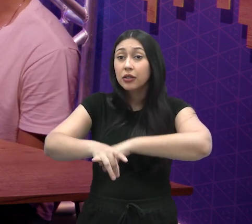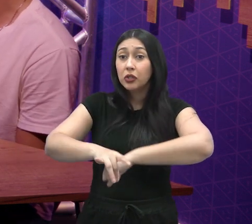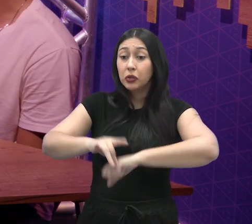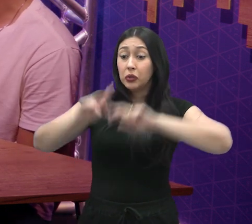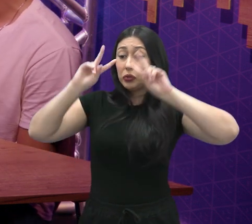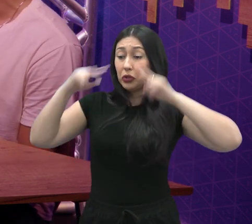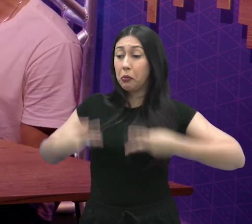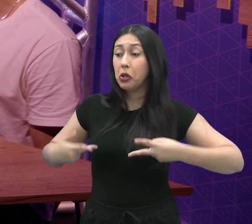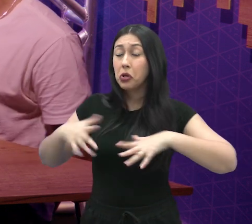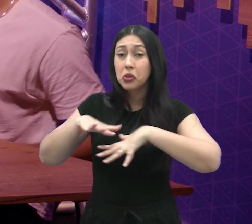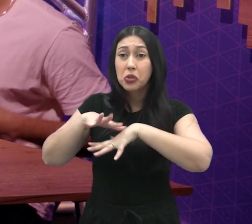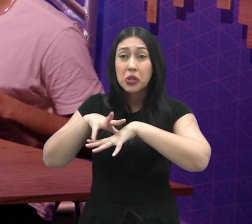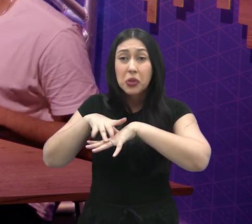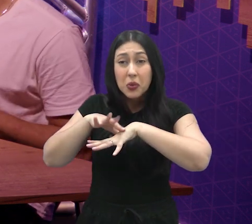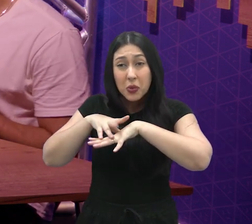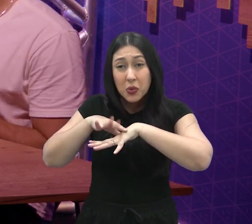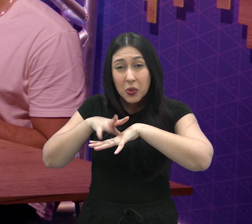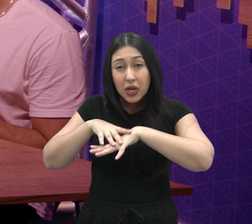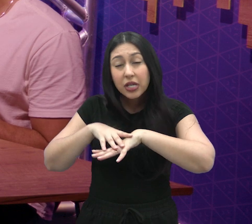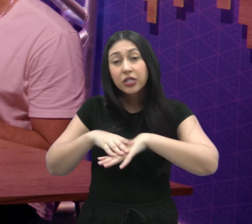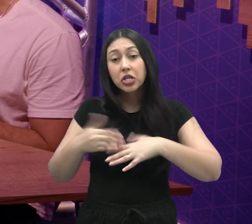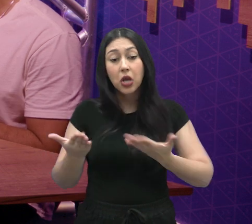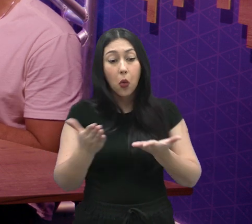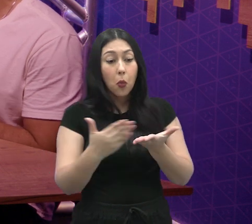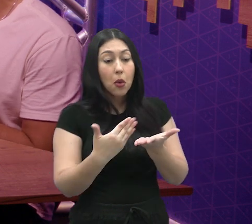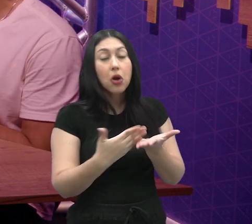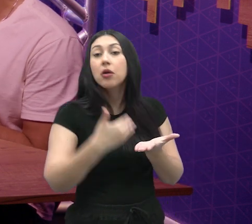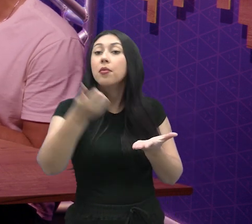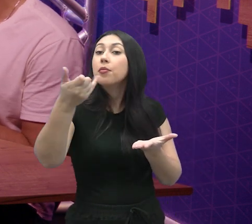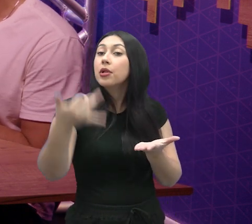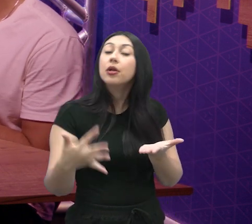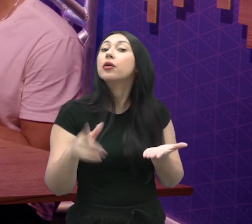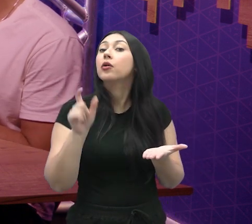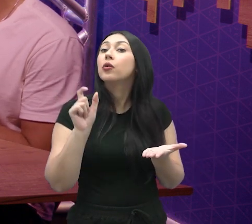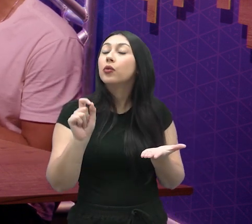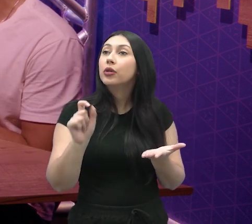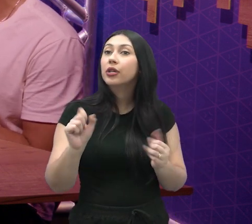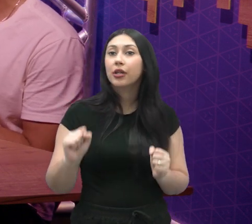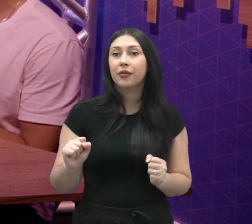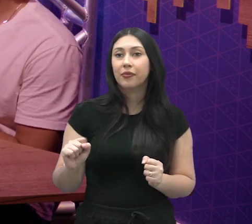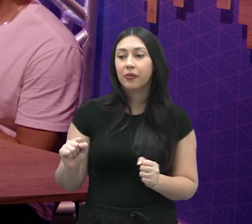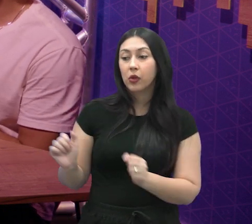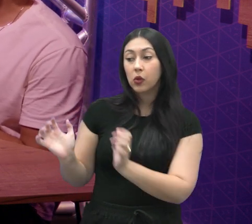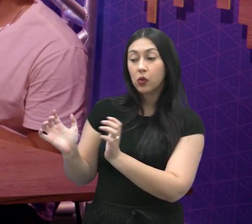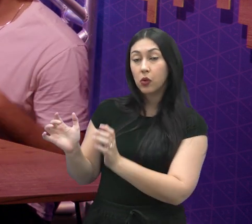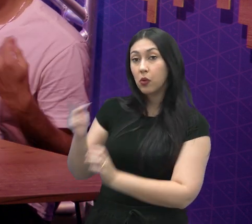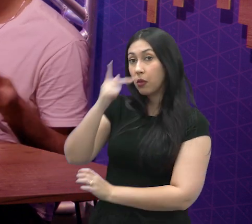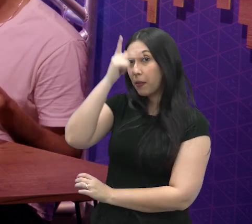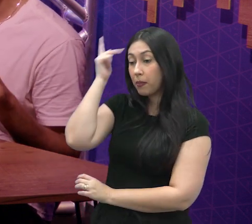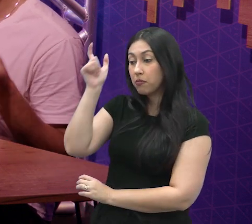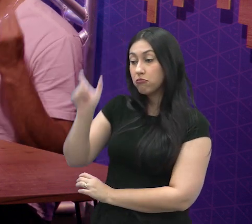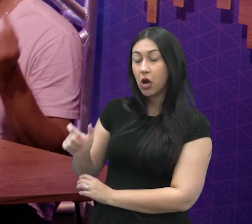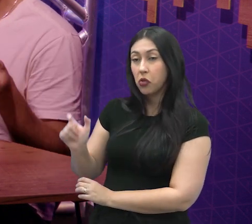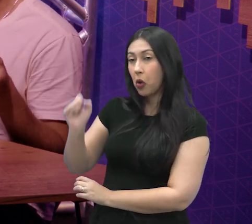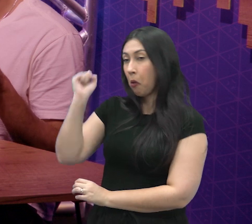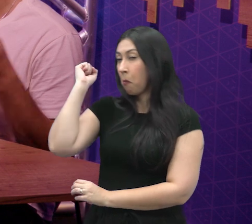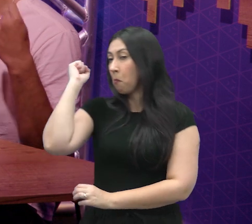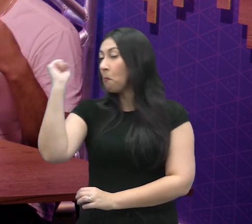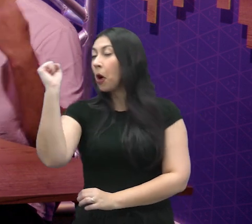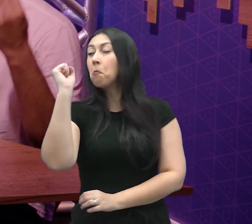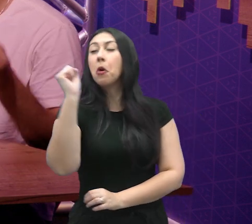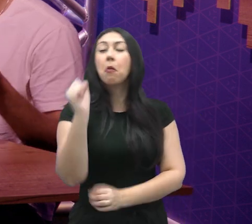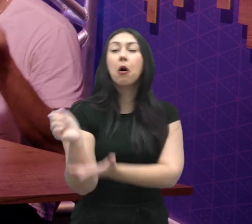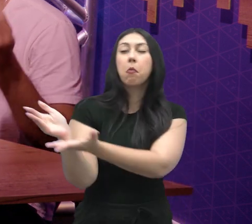a ficar mais doente. Então o que eles falam no livro é que uma caçadora-coletora dessa época,